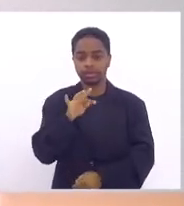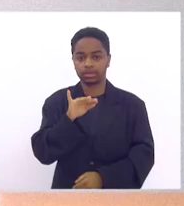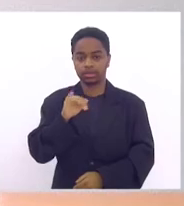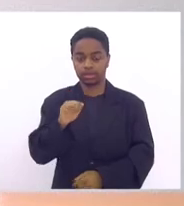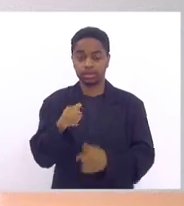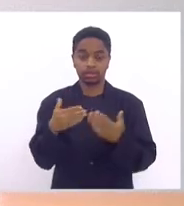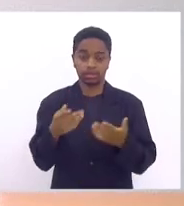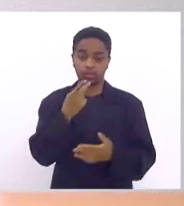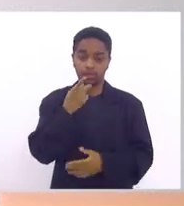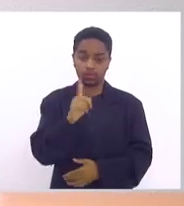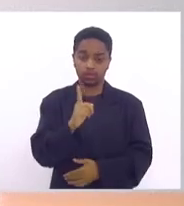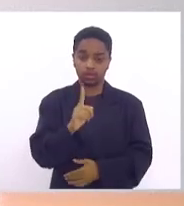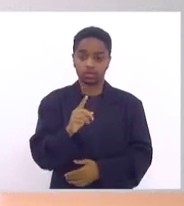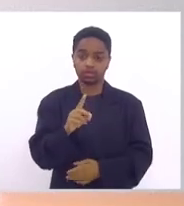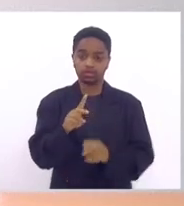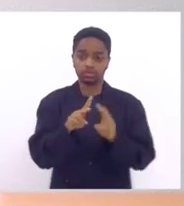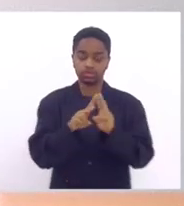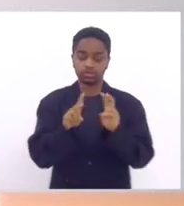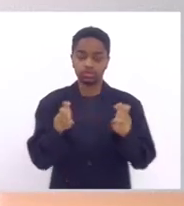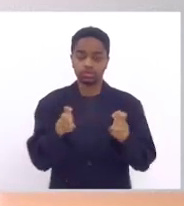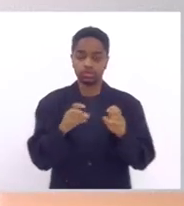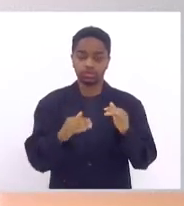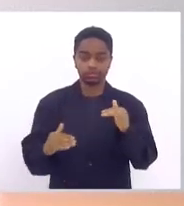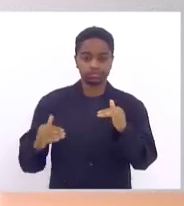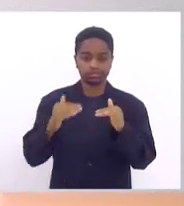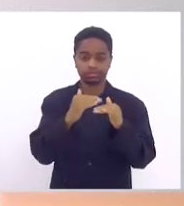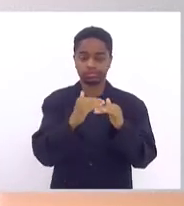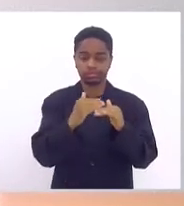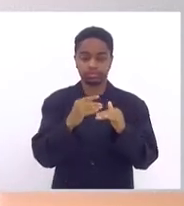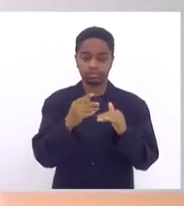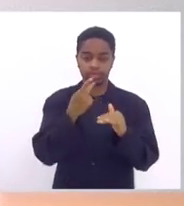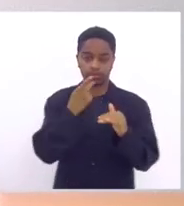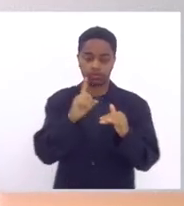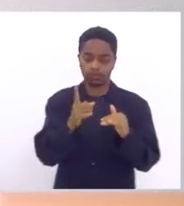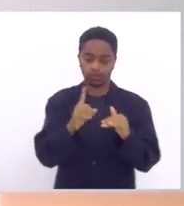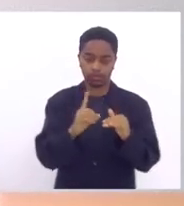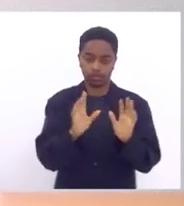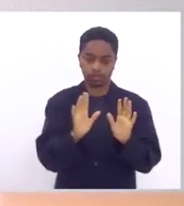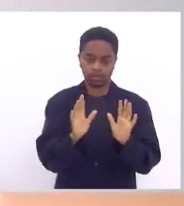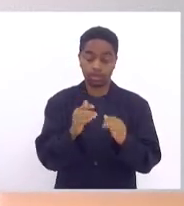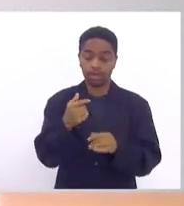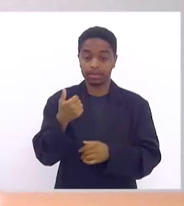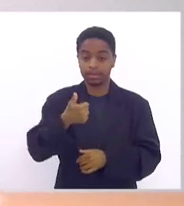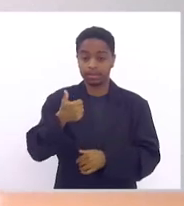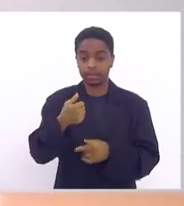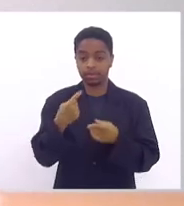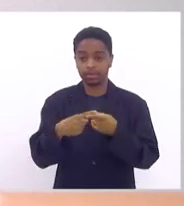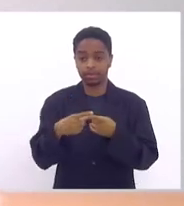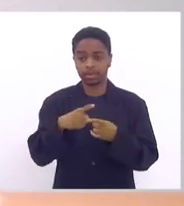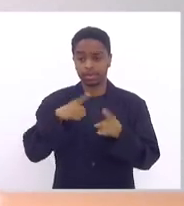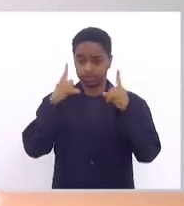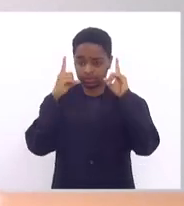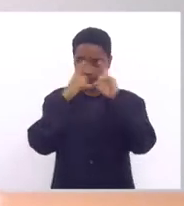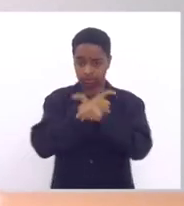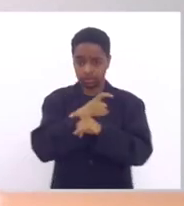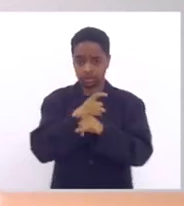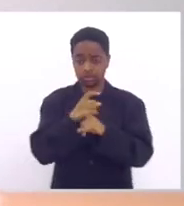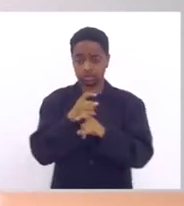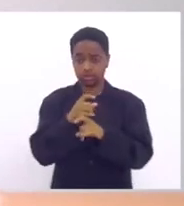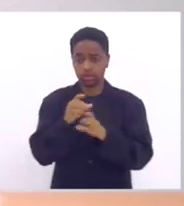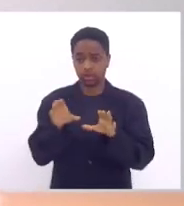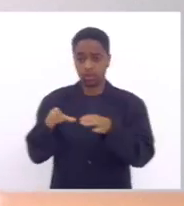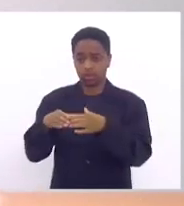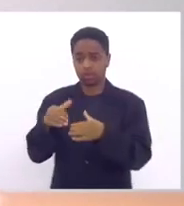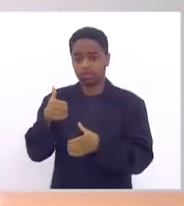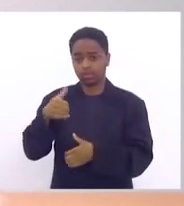falou jamais em tal barbaridade né não se falou jamais tal barbaridade nem primeiro porque eu tenho uma certa dificuldade com o pessoal de 33 segundo que eu também